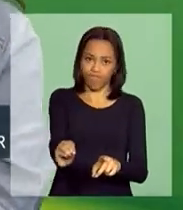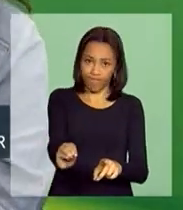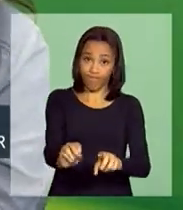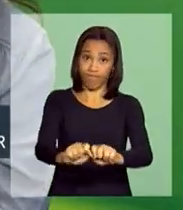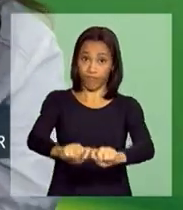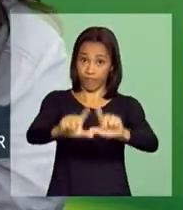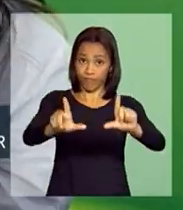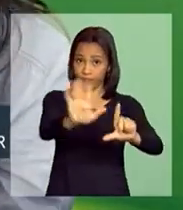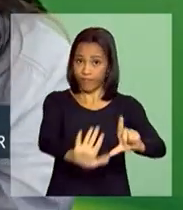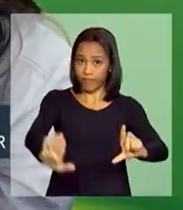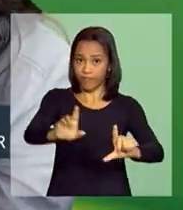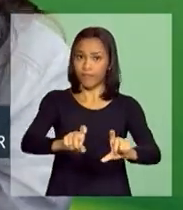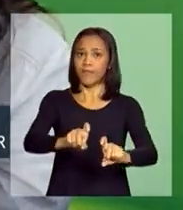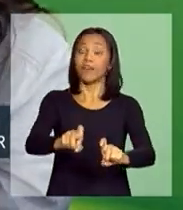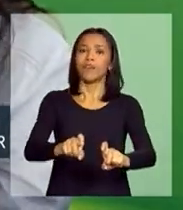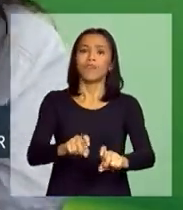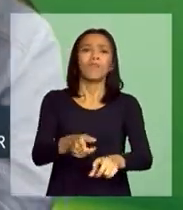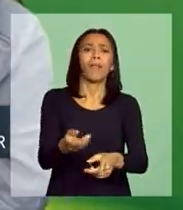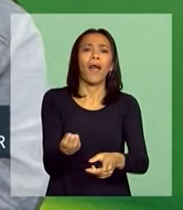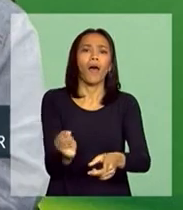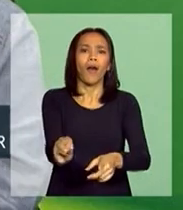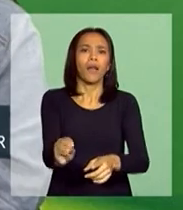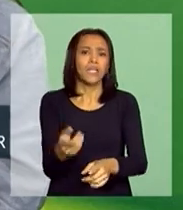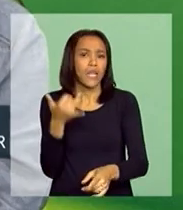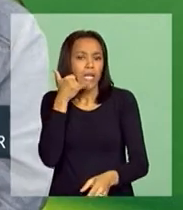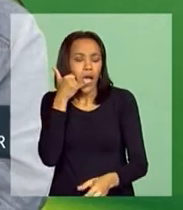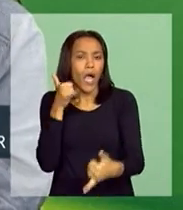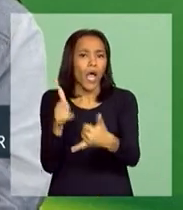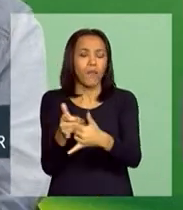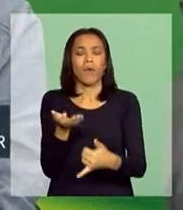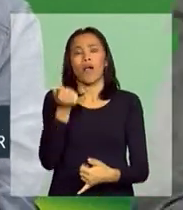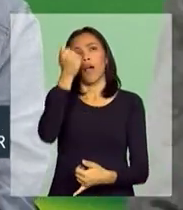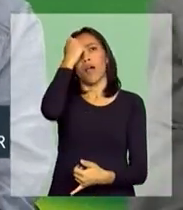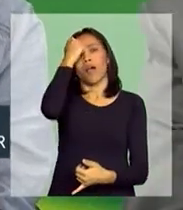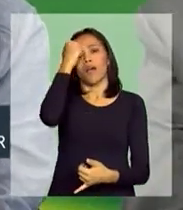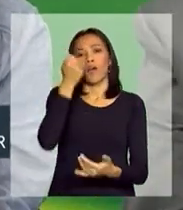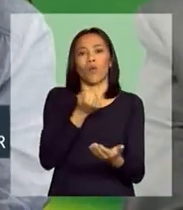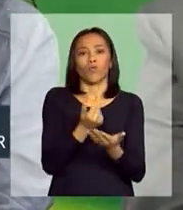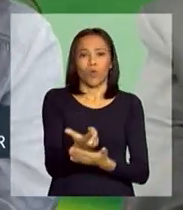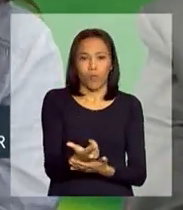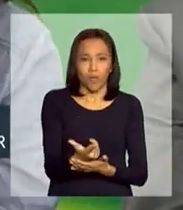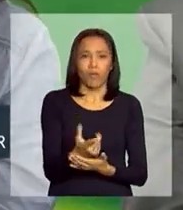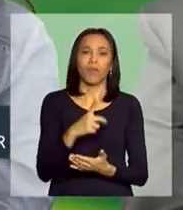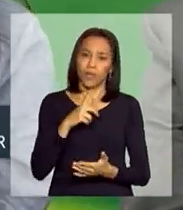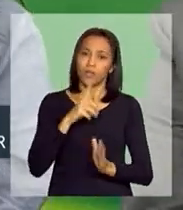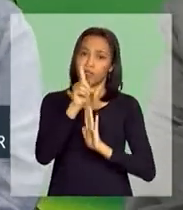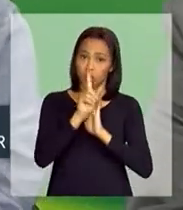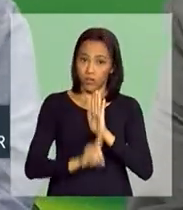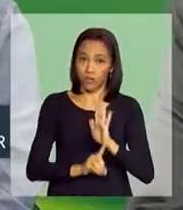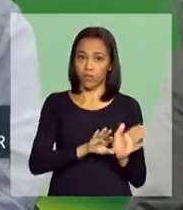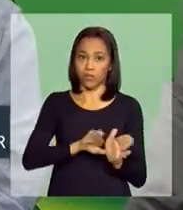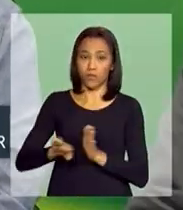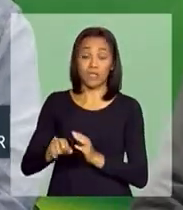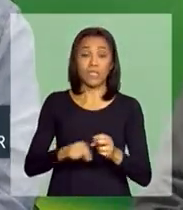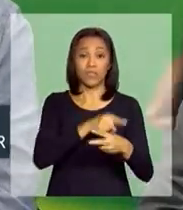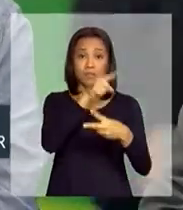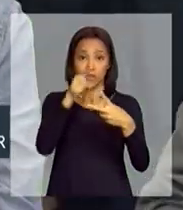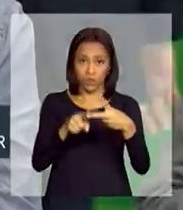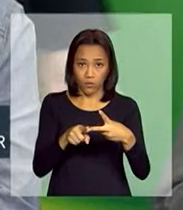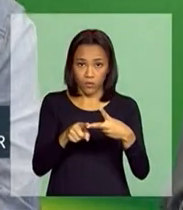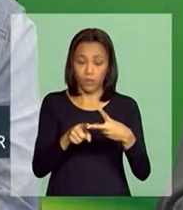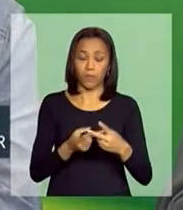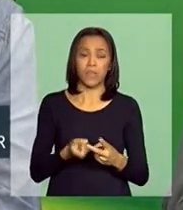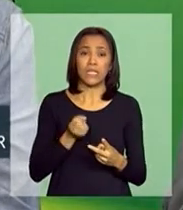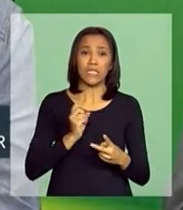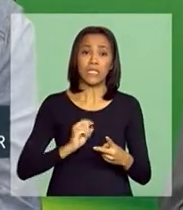para o consumidor exercer o direito de arrependimento segundo todas as vezes